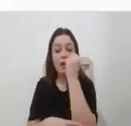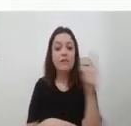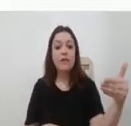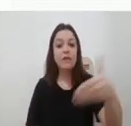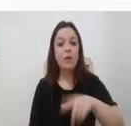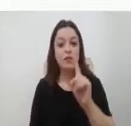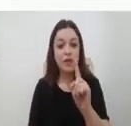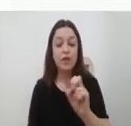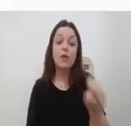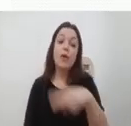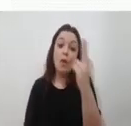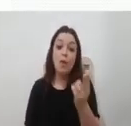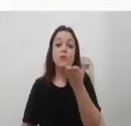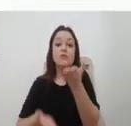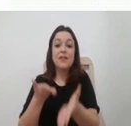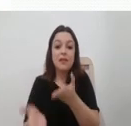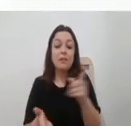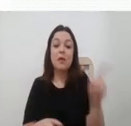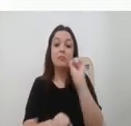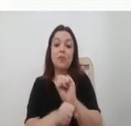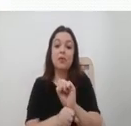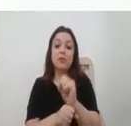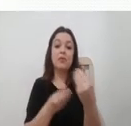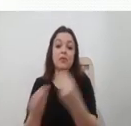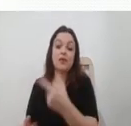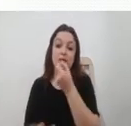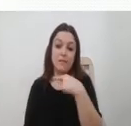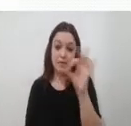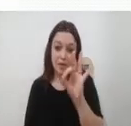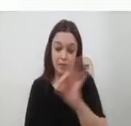existe também uma interrupção no tratamento médico.